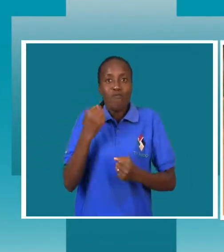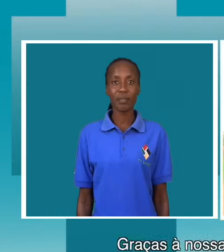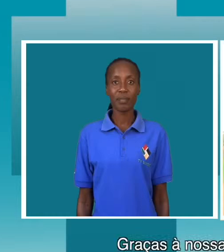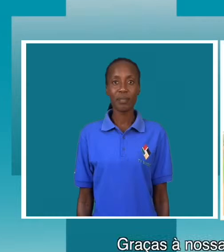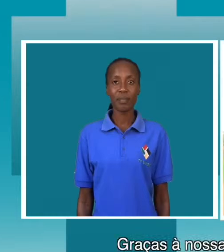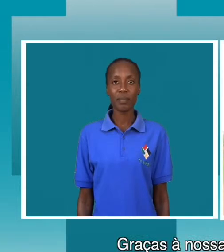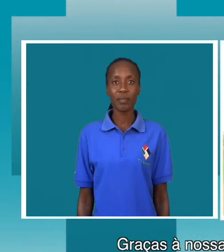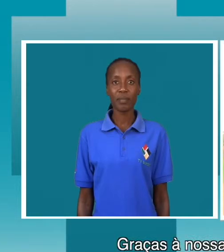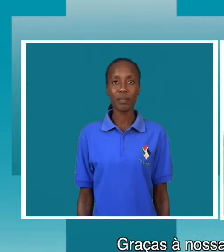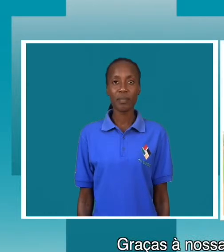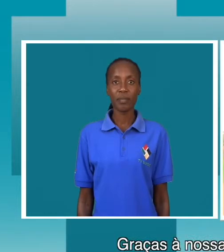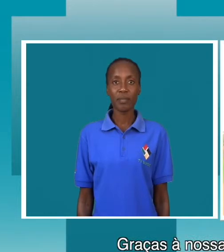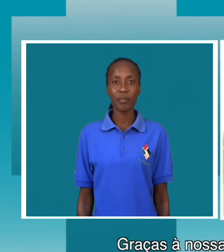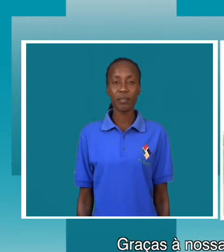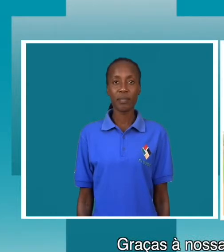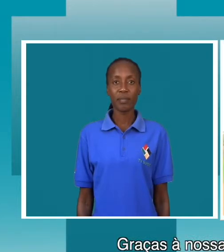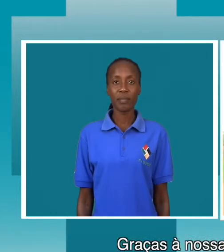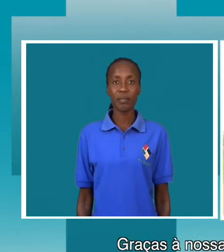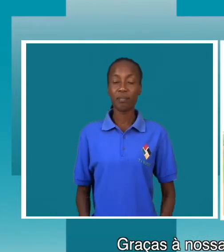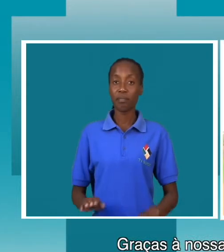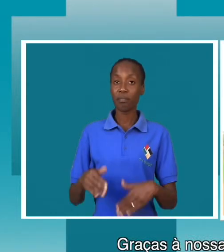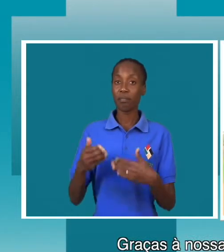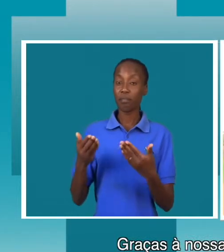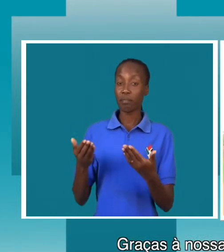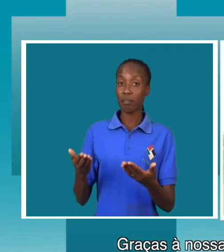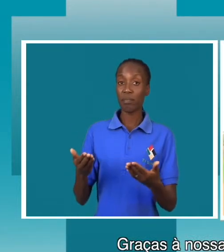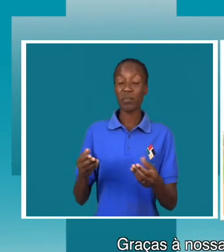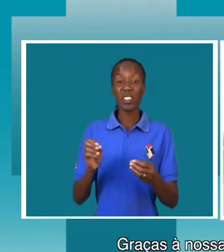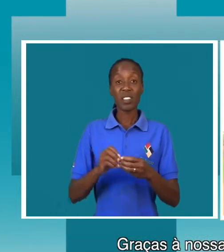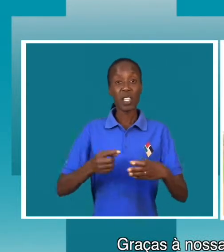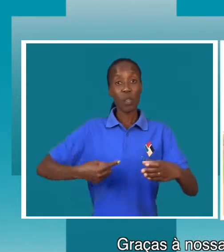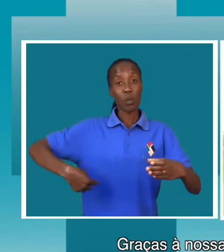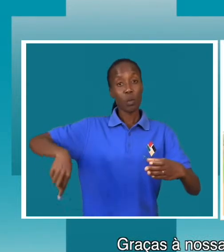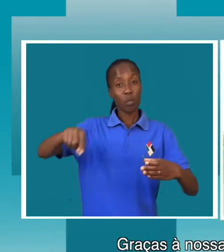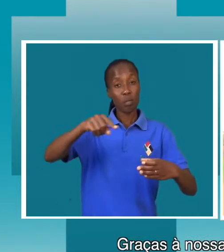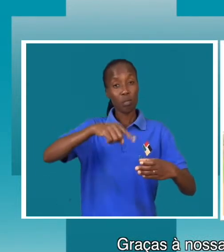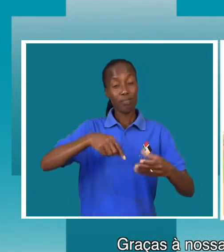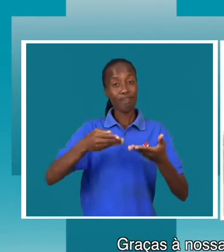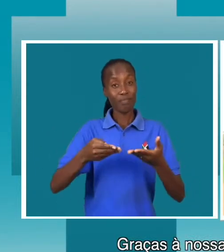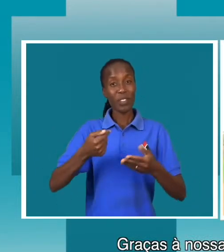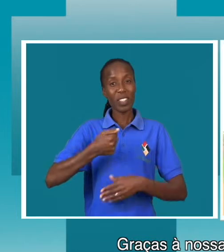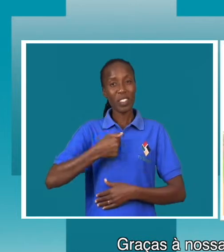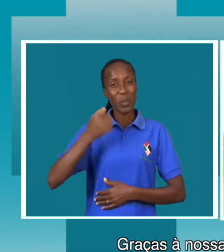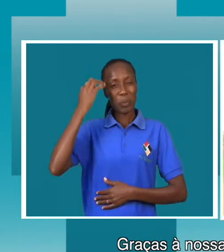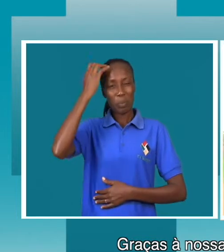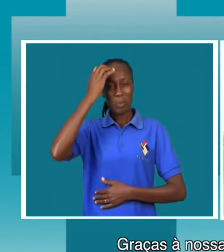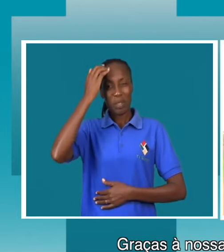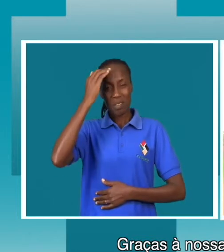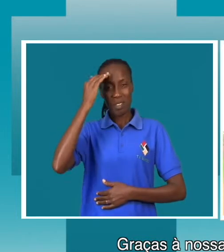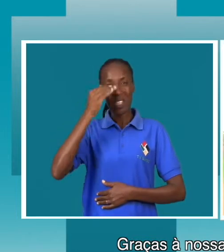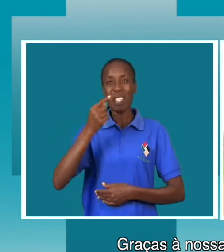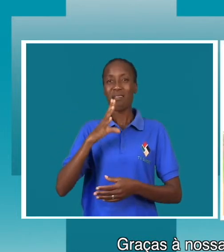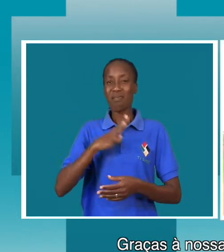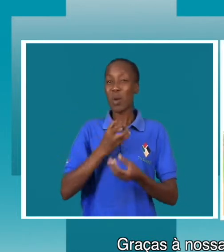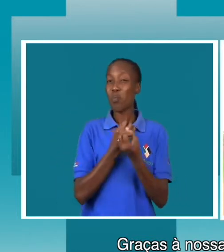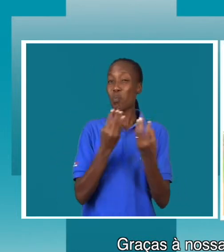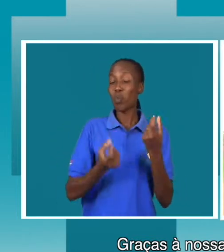A nossa associação é a DBP-DM Manica, e eu gostaria que esses apoios